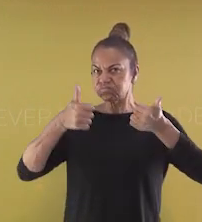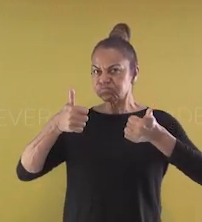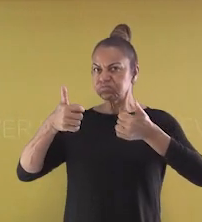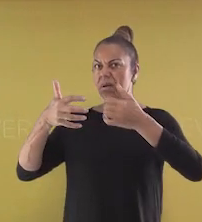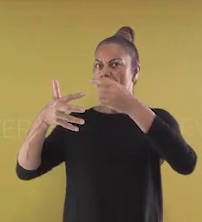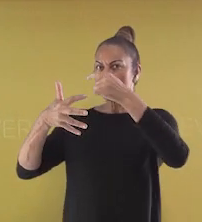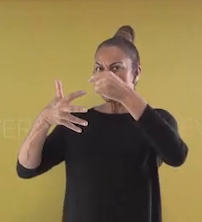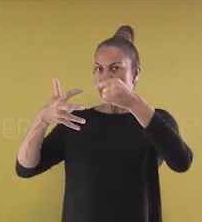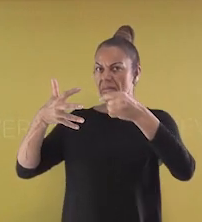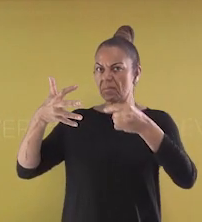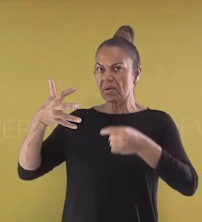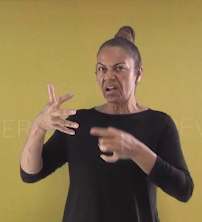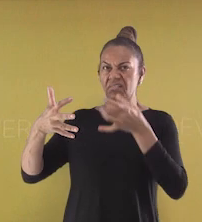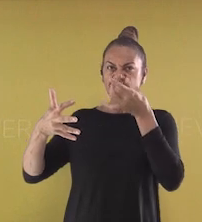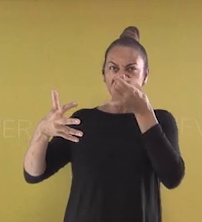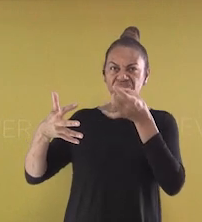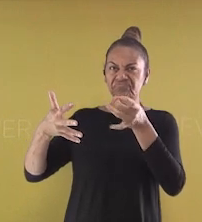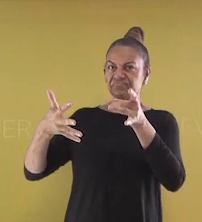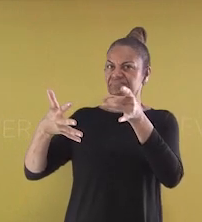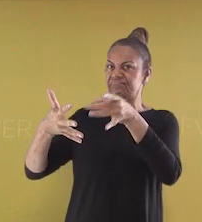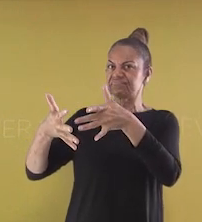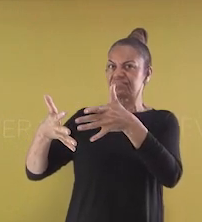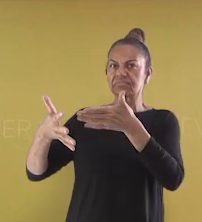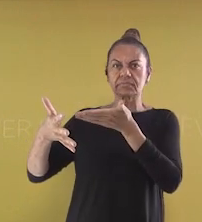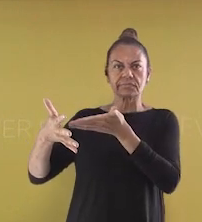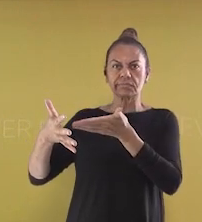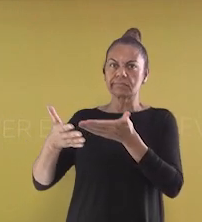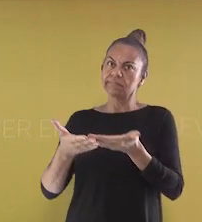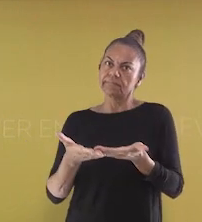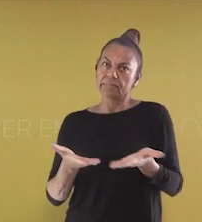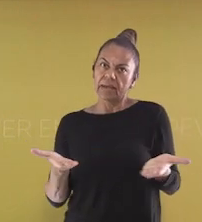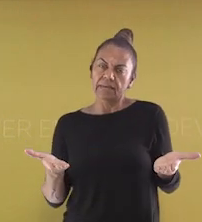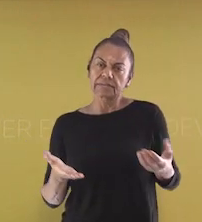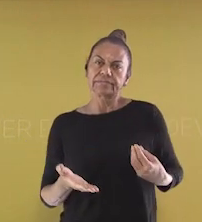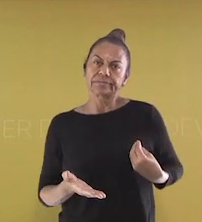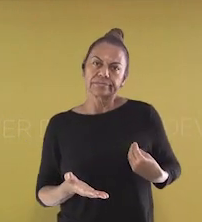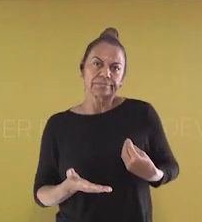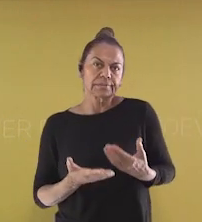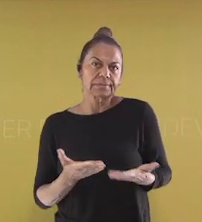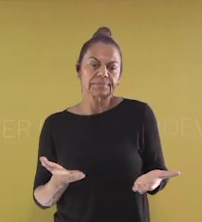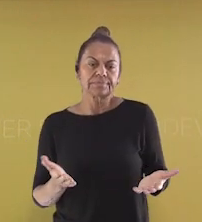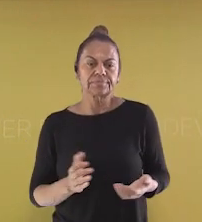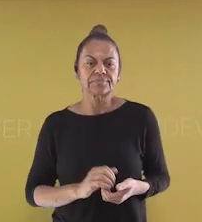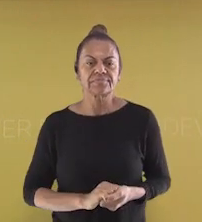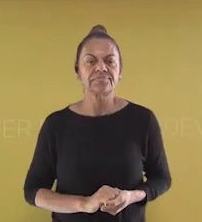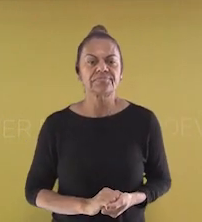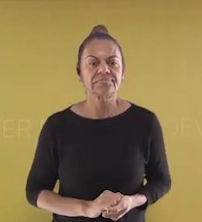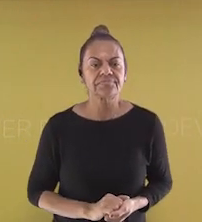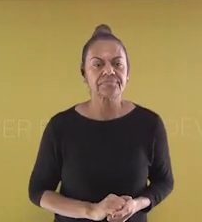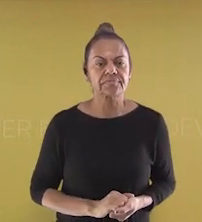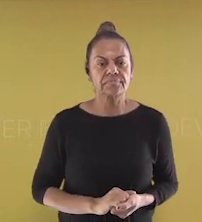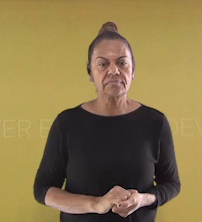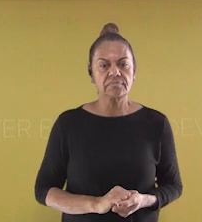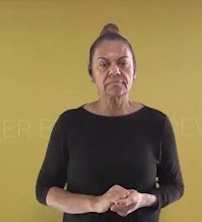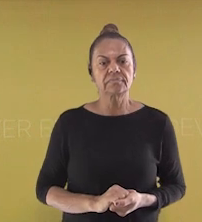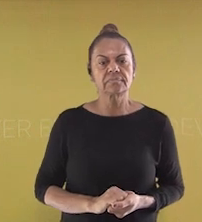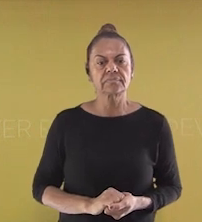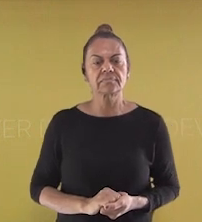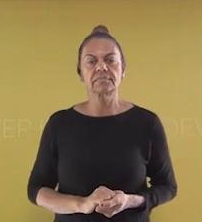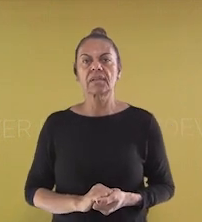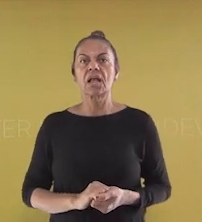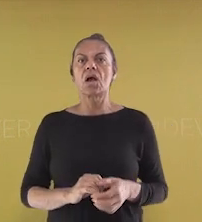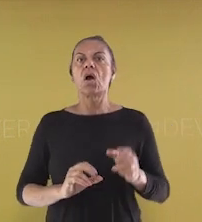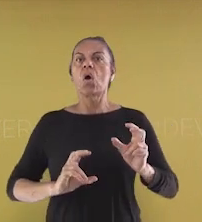antes. Em 2019, os 3 tipos de câncer que mais atingiram os capixabas, segundo o Instituto Nacional